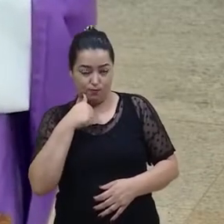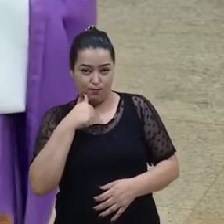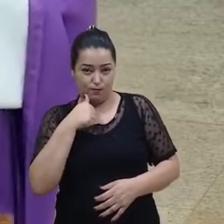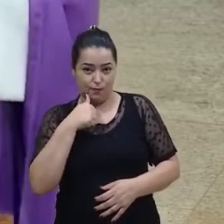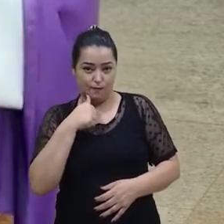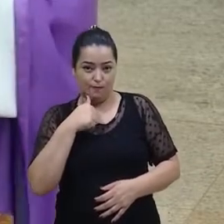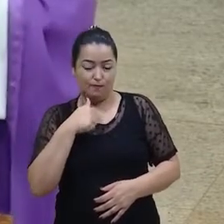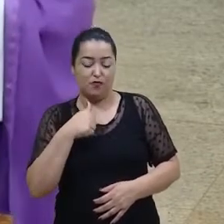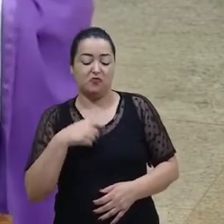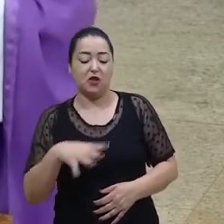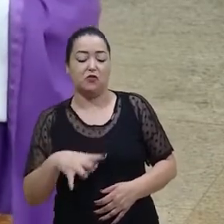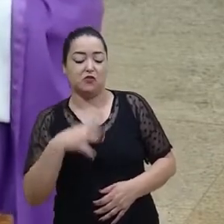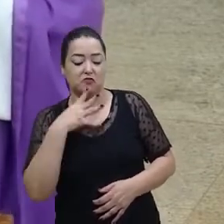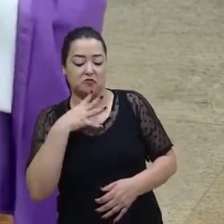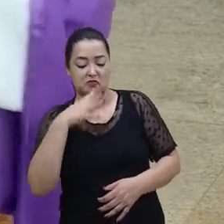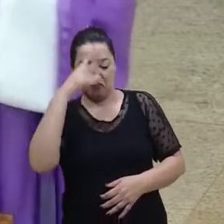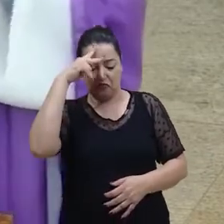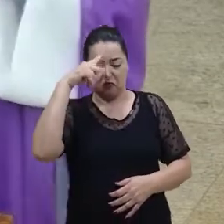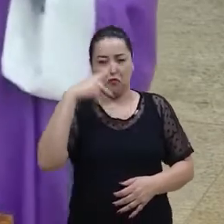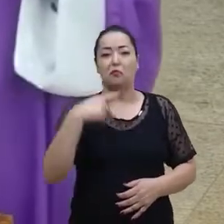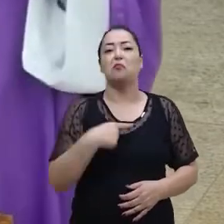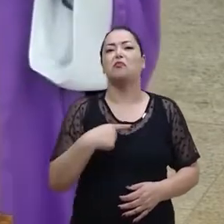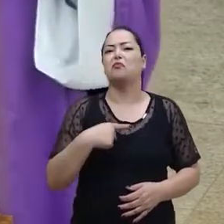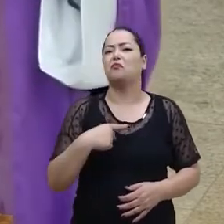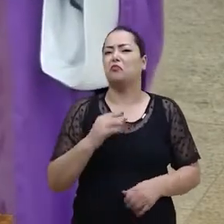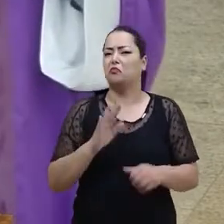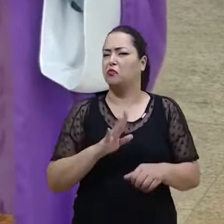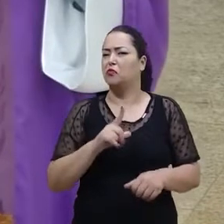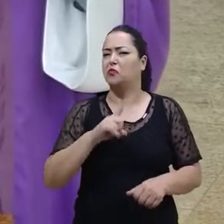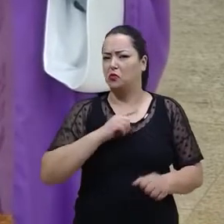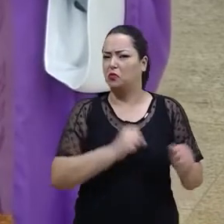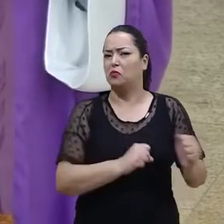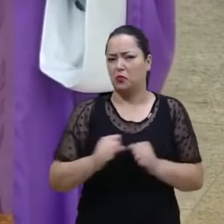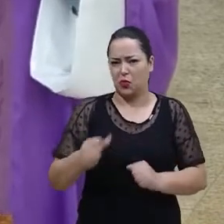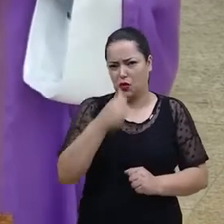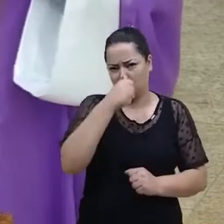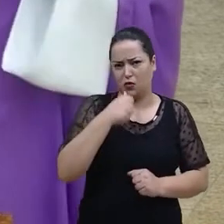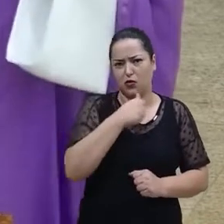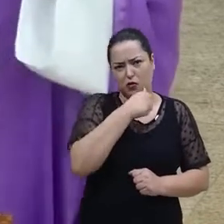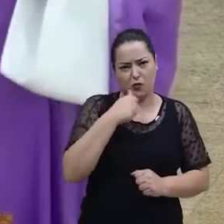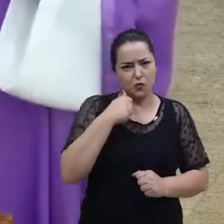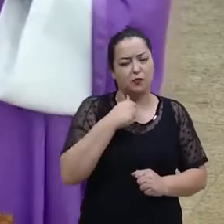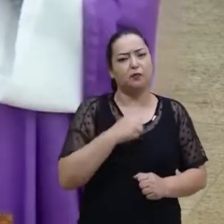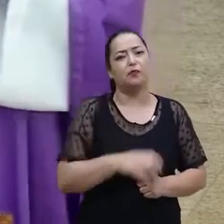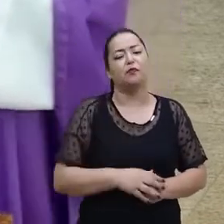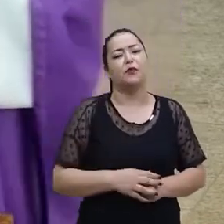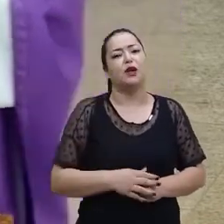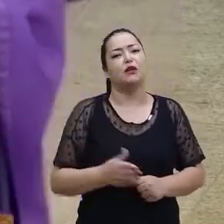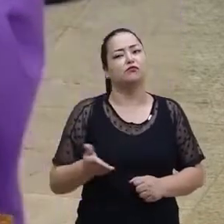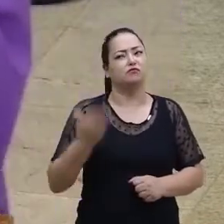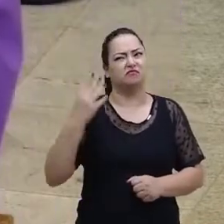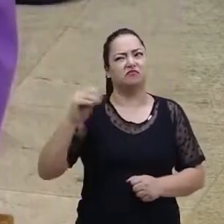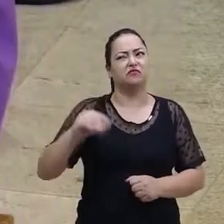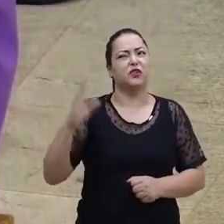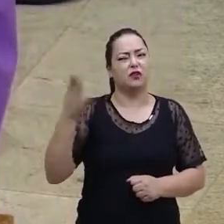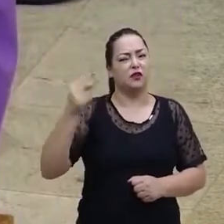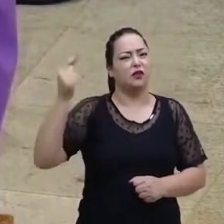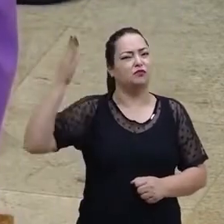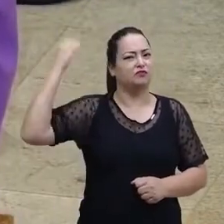é o autoconhecimento é poderoso demais a gente faz isso há